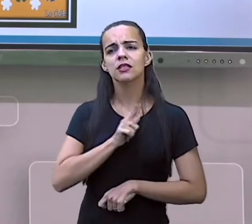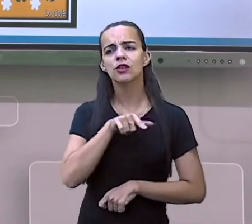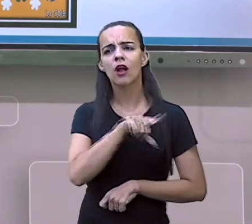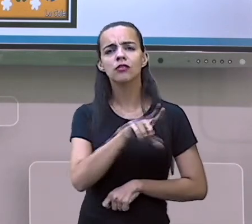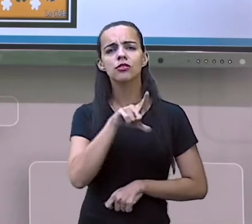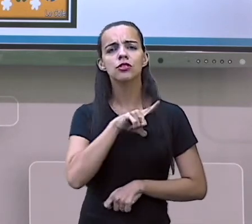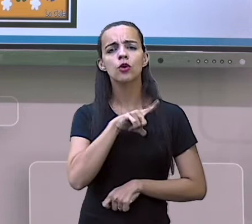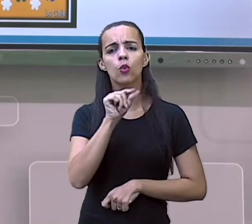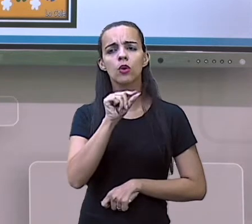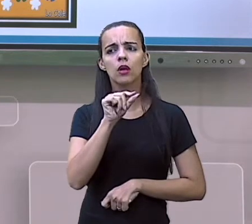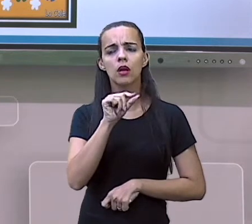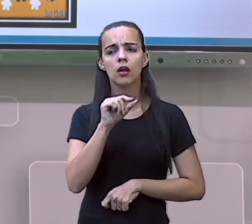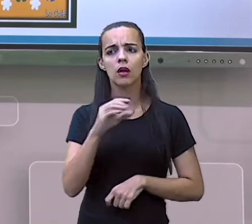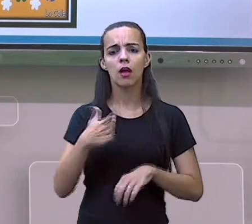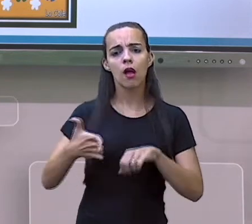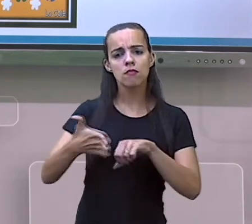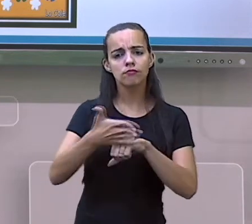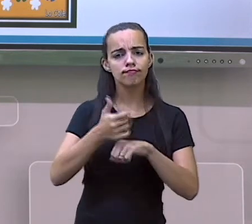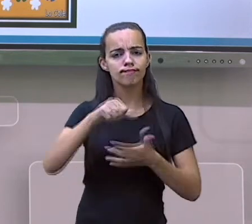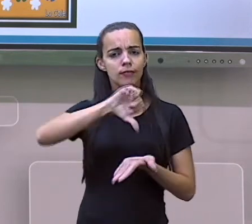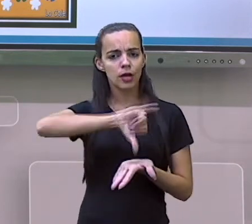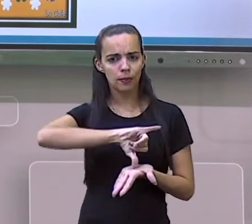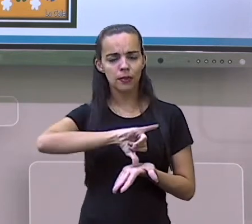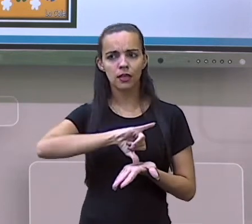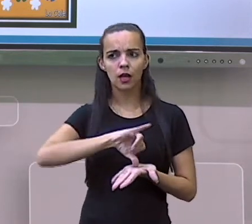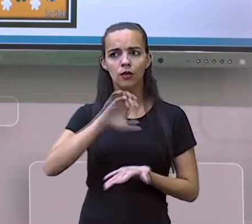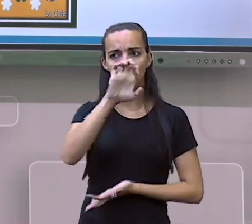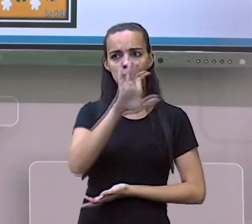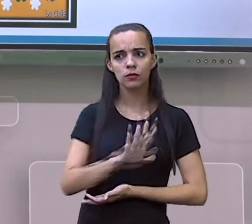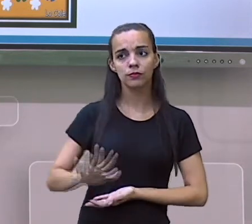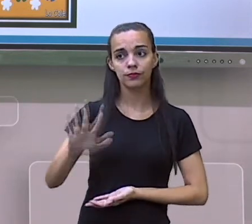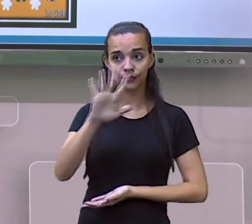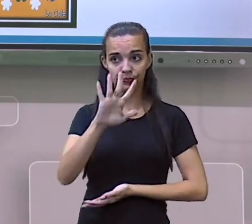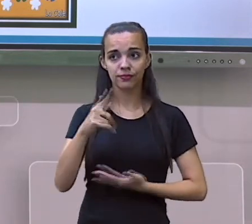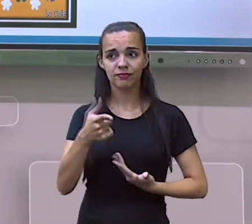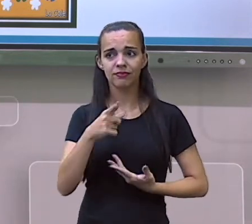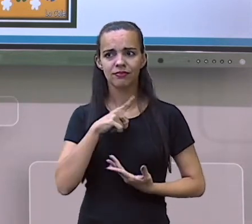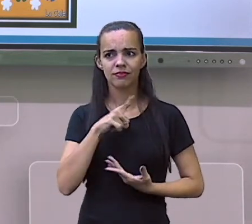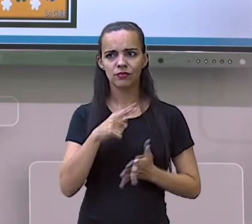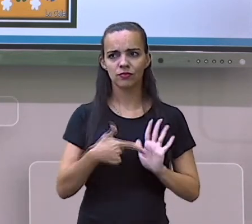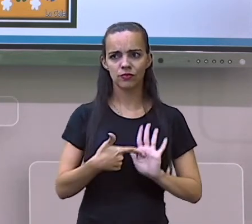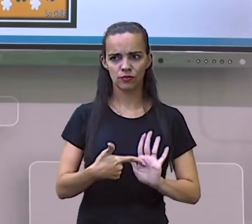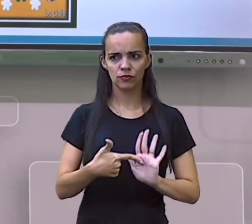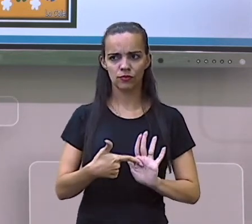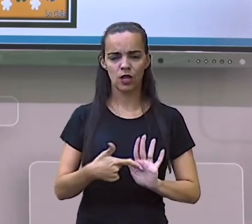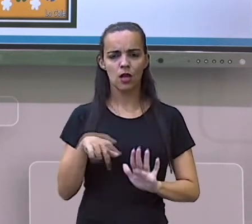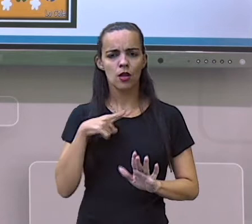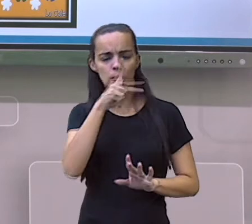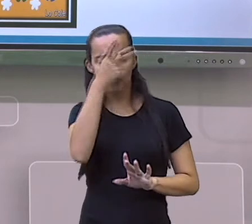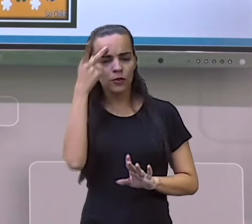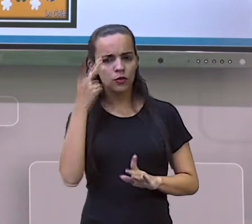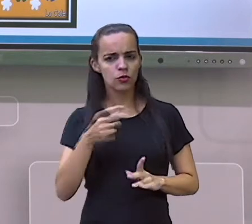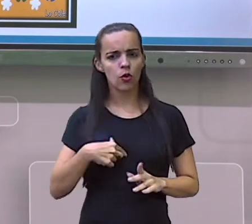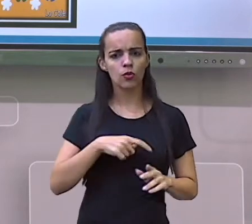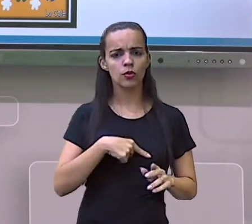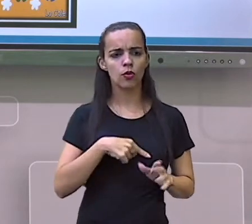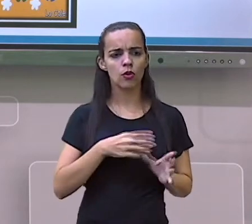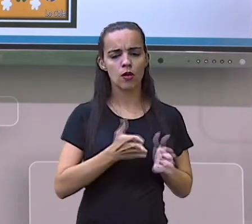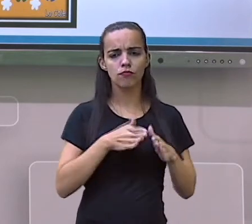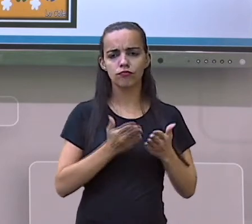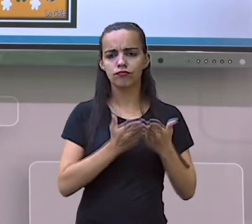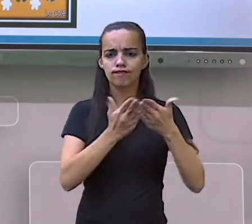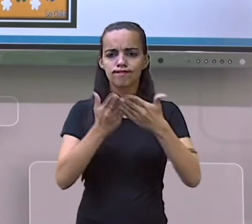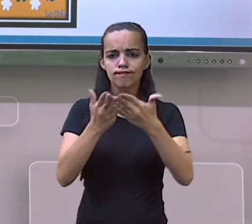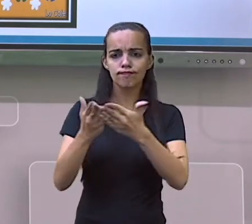estrangeiros, quando as multinacionais irão espalhar sua cadeia produtiva pelo mundo e pelo